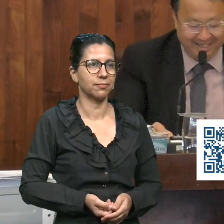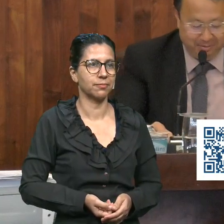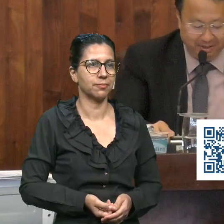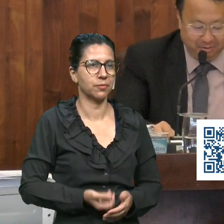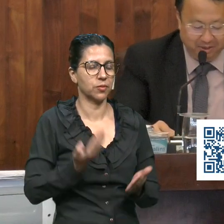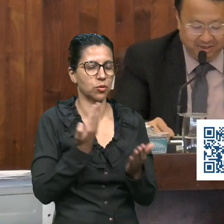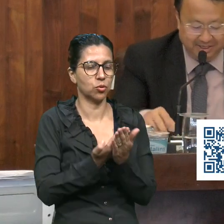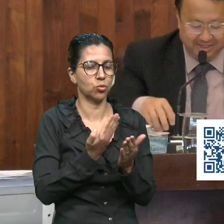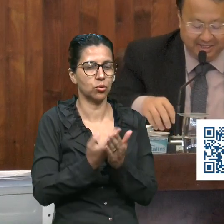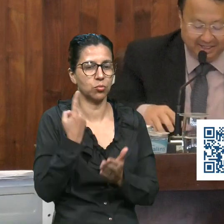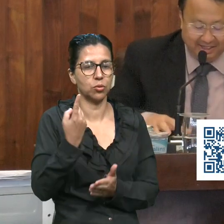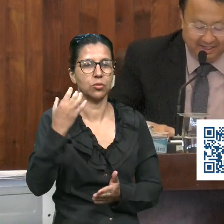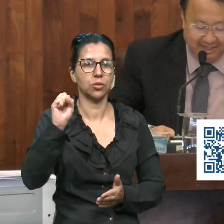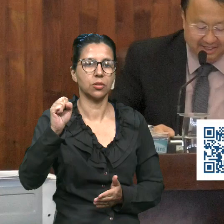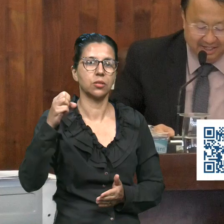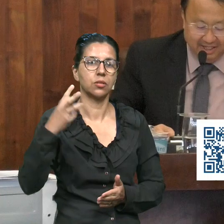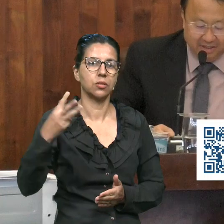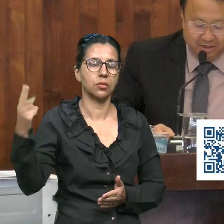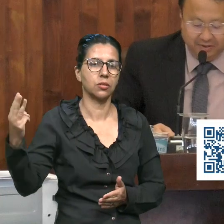Requerimento